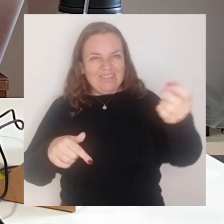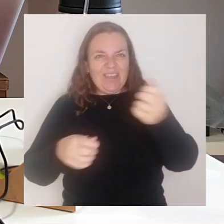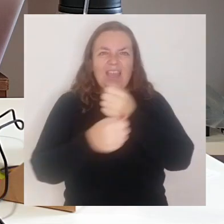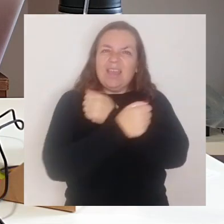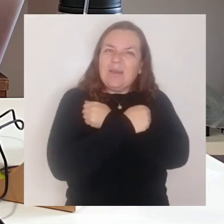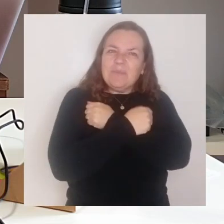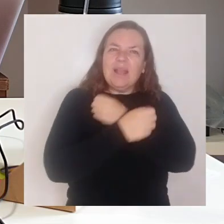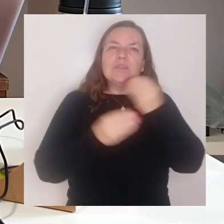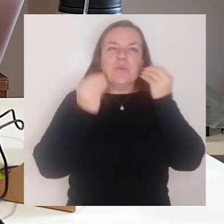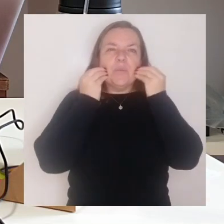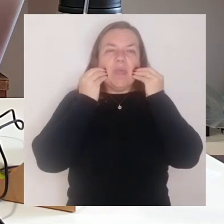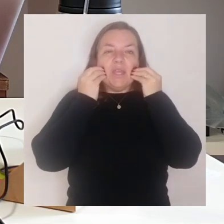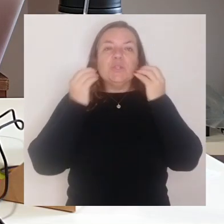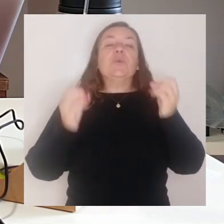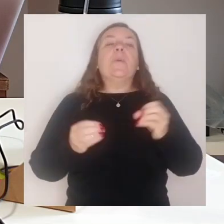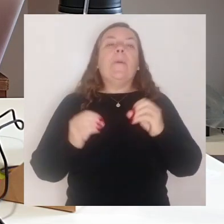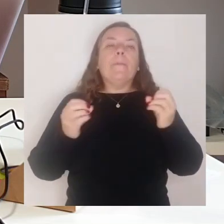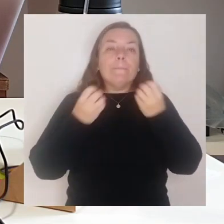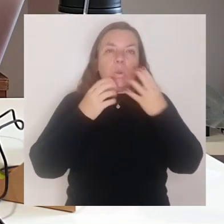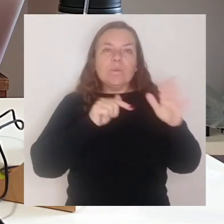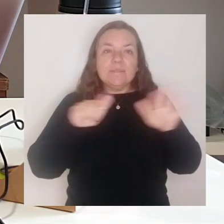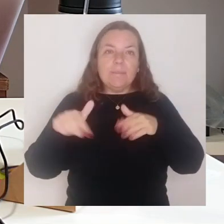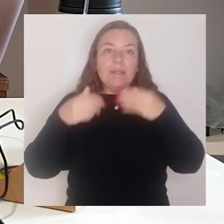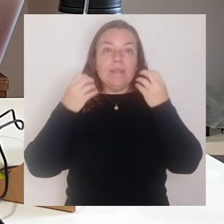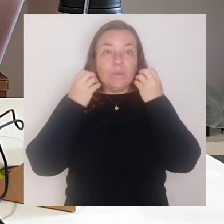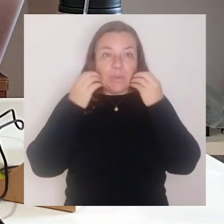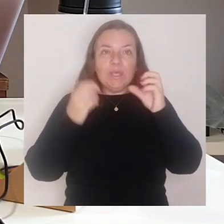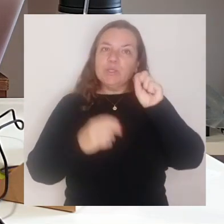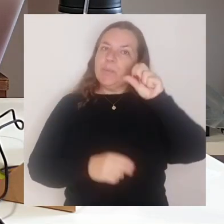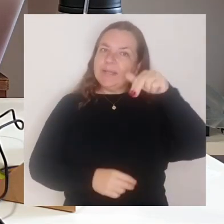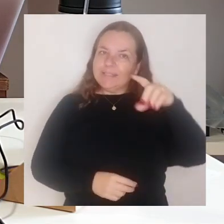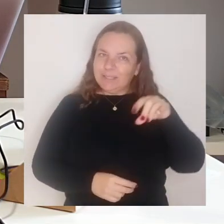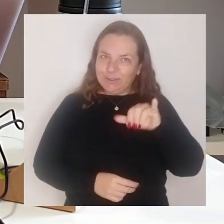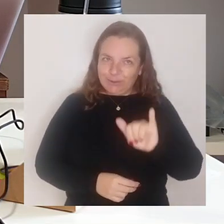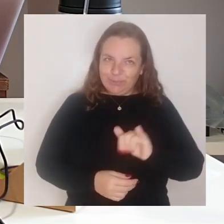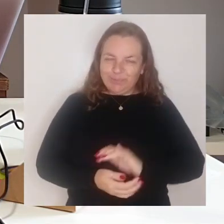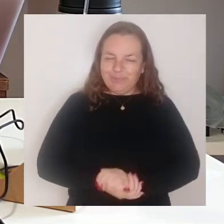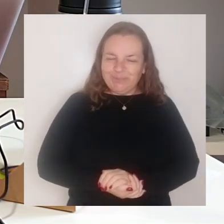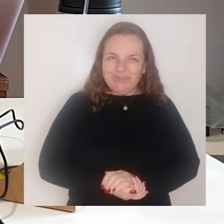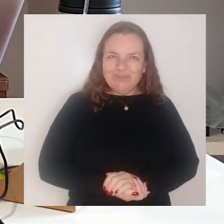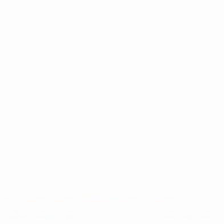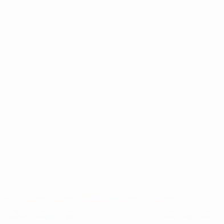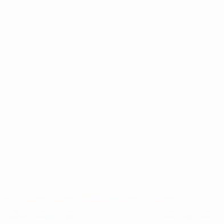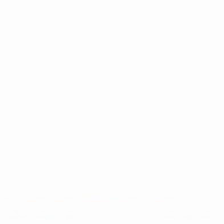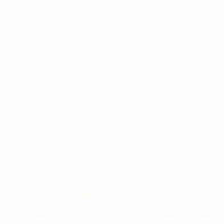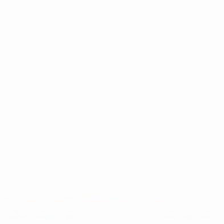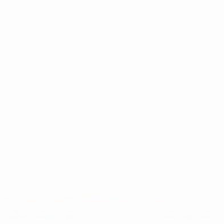vem, um super beijo, uma ótima semana de muitas boas notícias e um beijo para Santi.